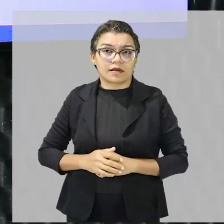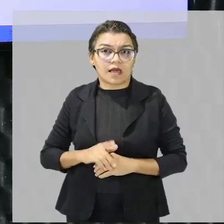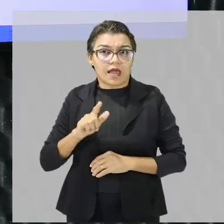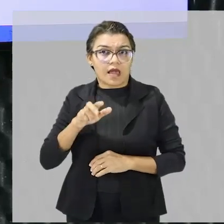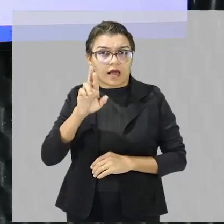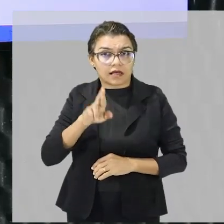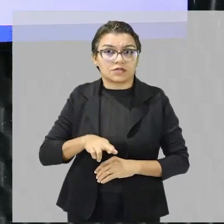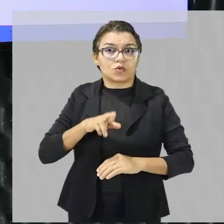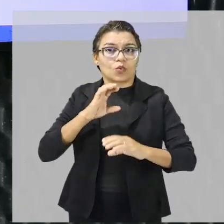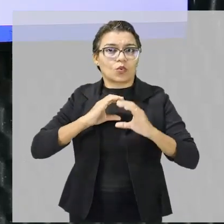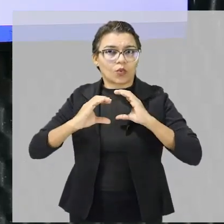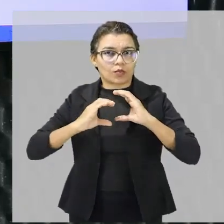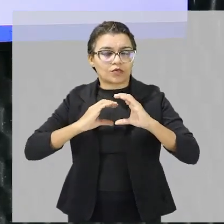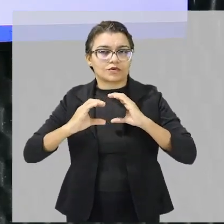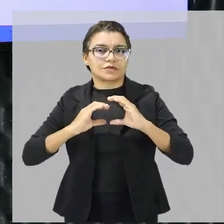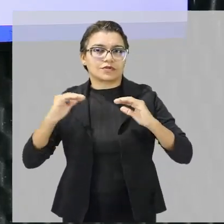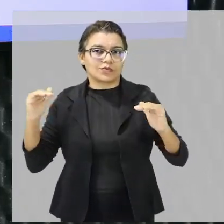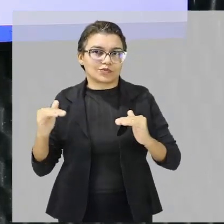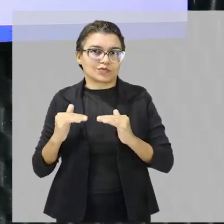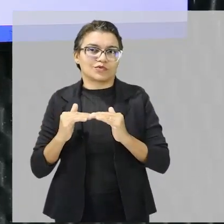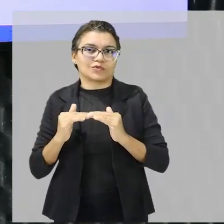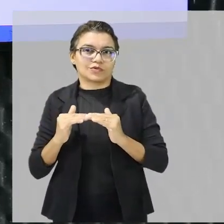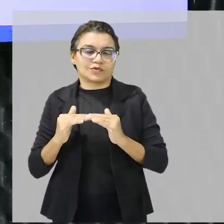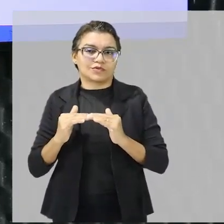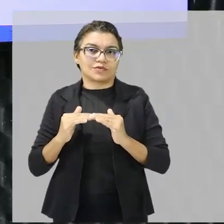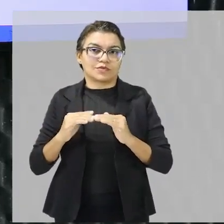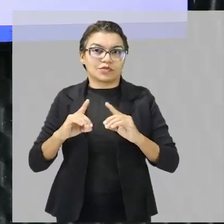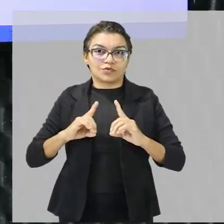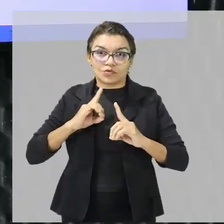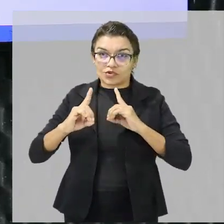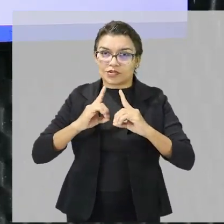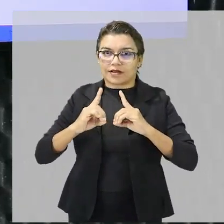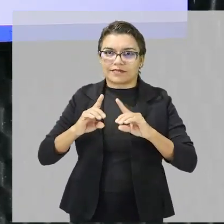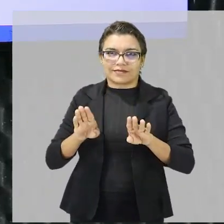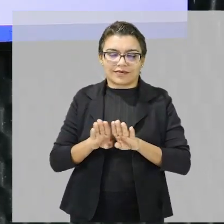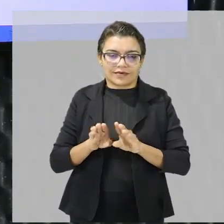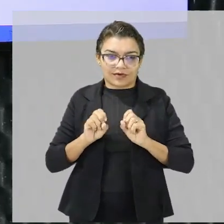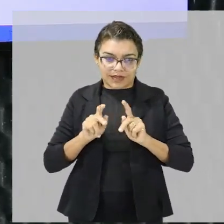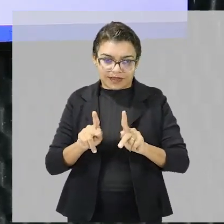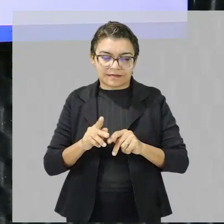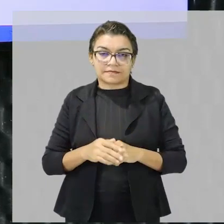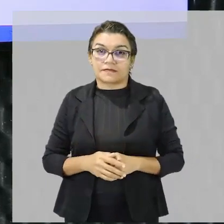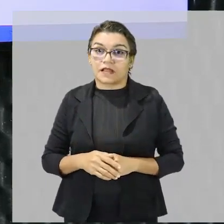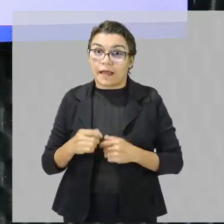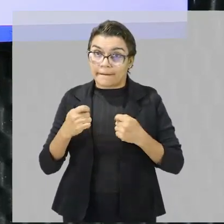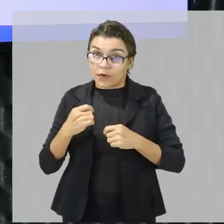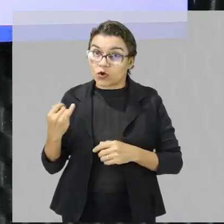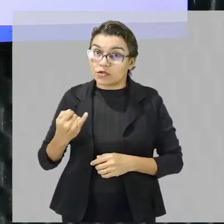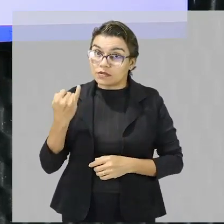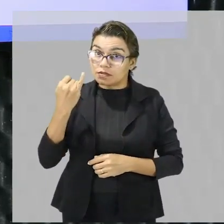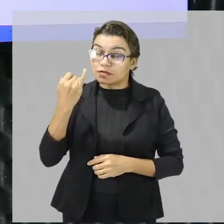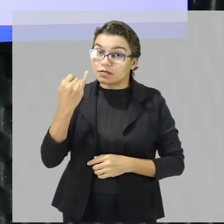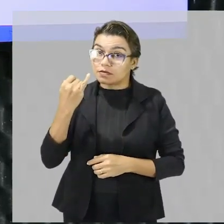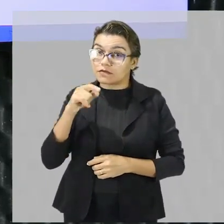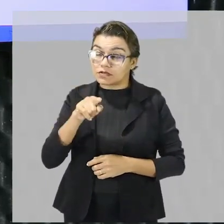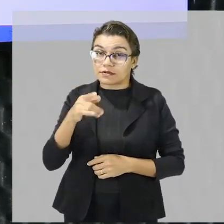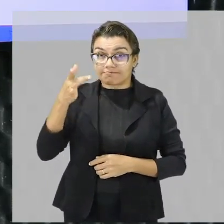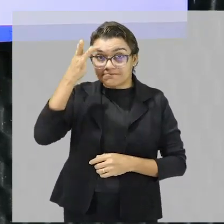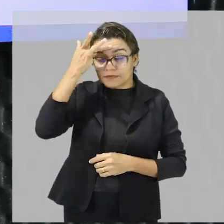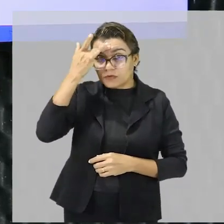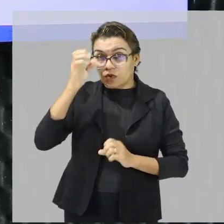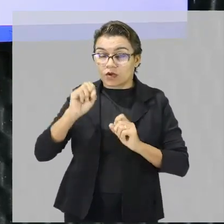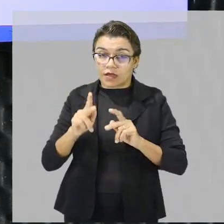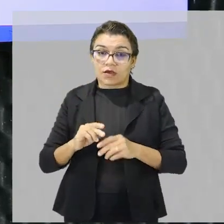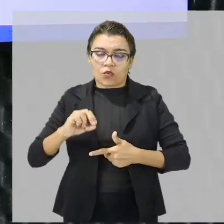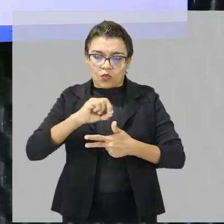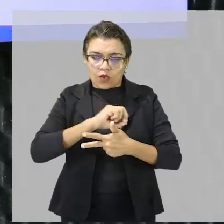razão comunicativa, do consenso, do diálogo. Perfeito? Guarde com você isso aí, que isso é importante. Tá bom? O Enem